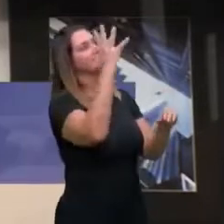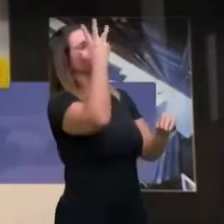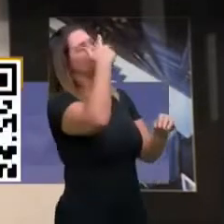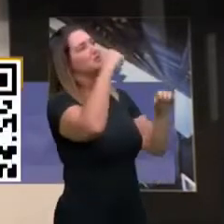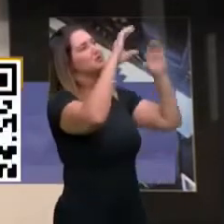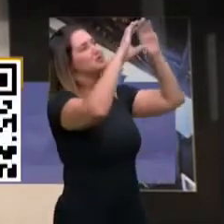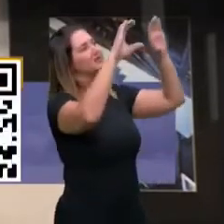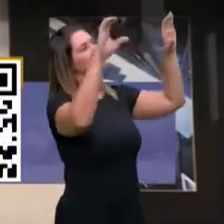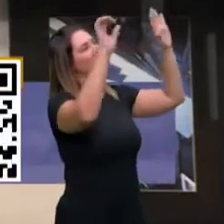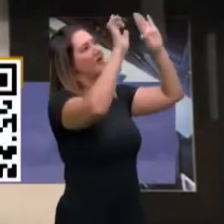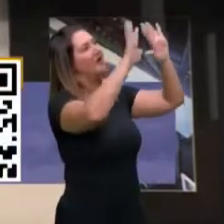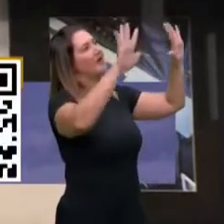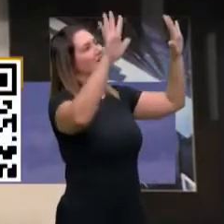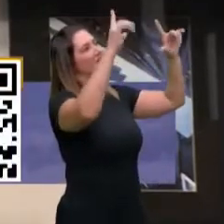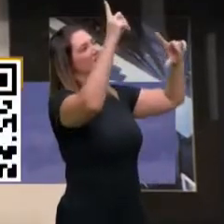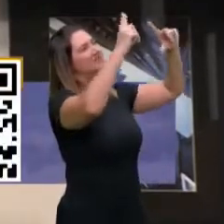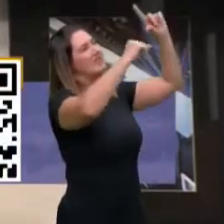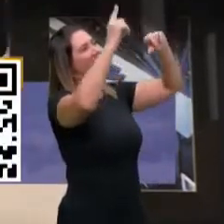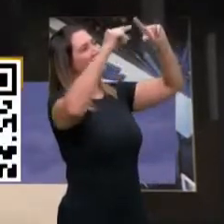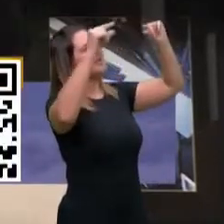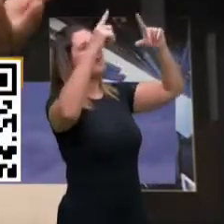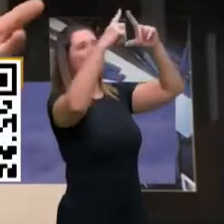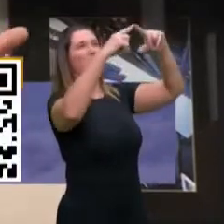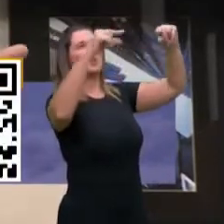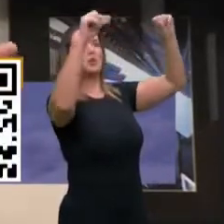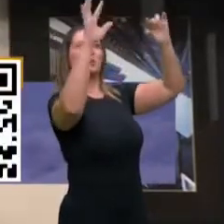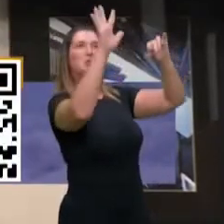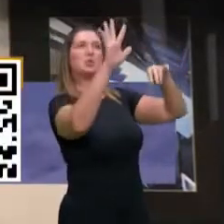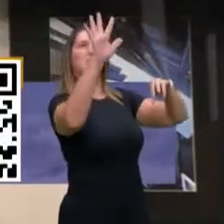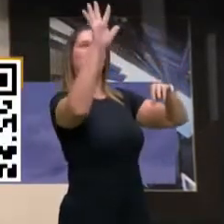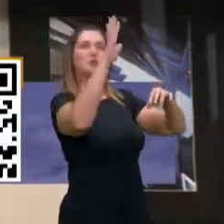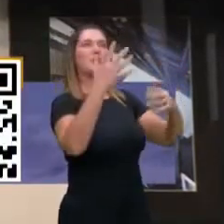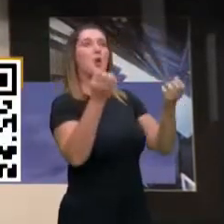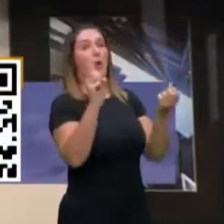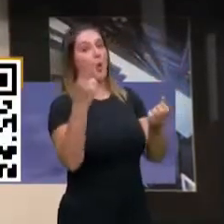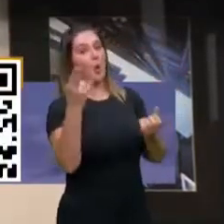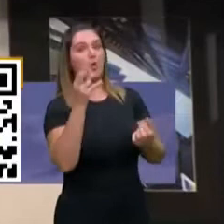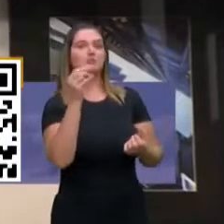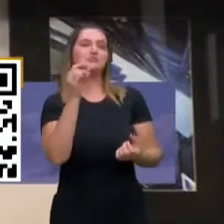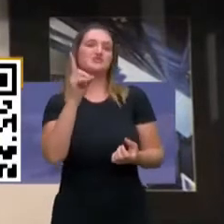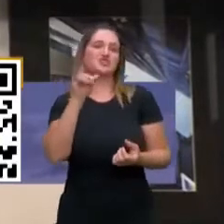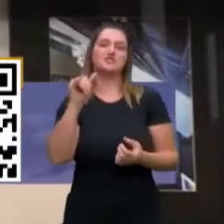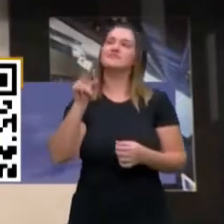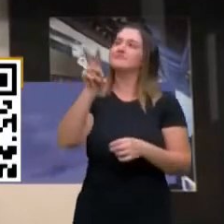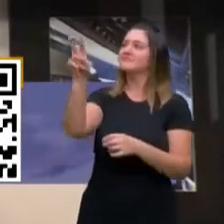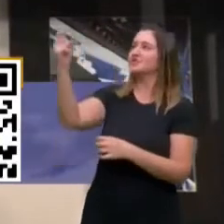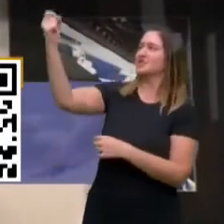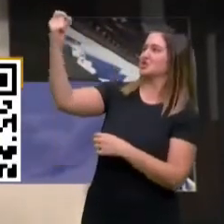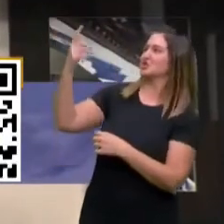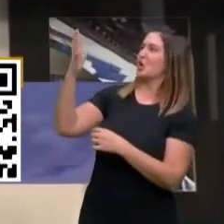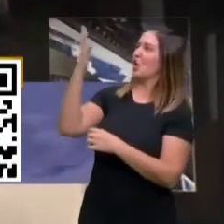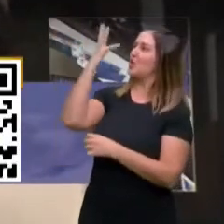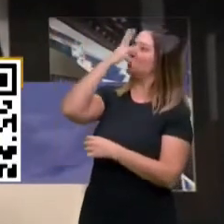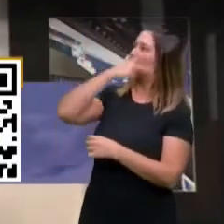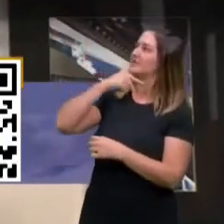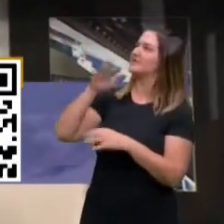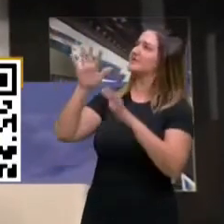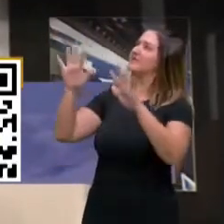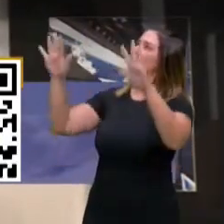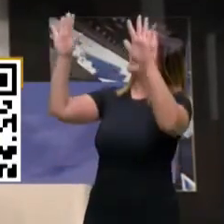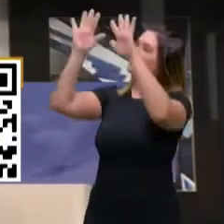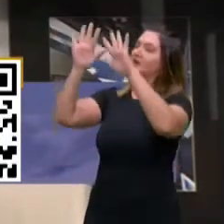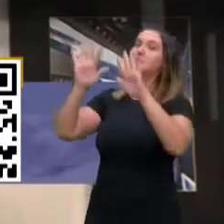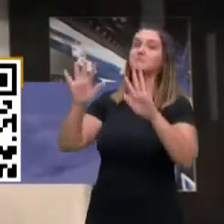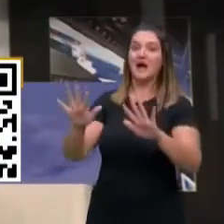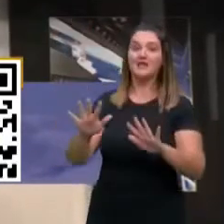bonito, aquela noite estrelada, aquela lua maravilhosa, ou aquele sol durante o dia maravilhoso. E às vezes a gente